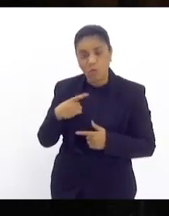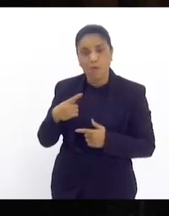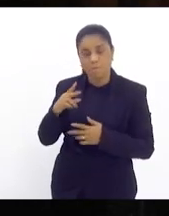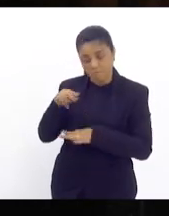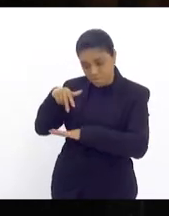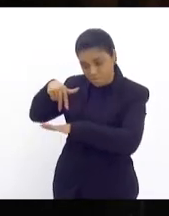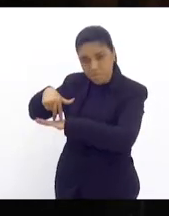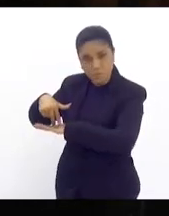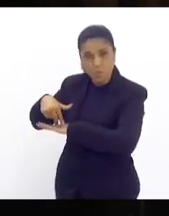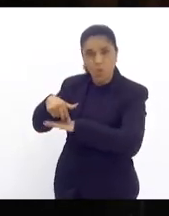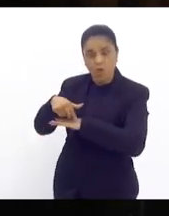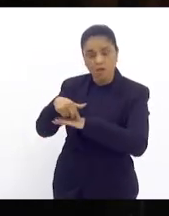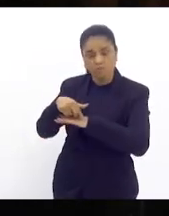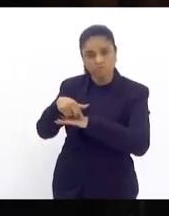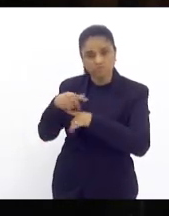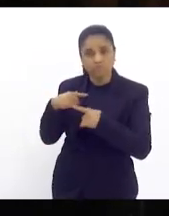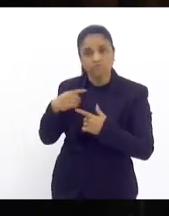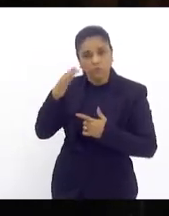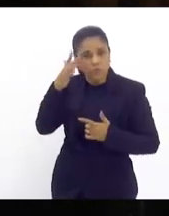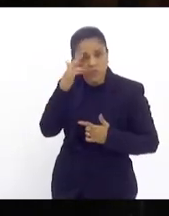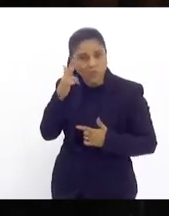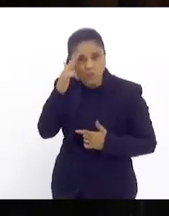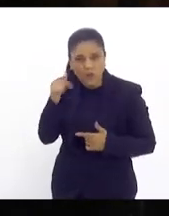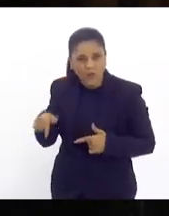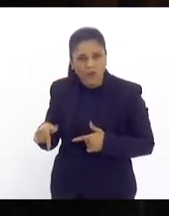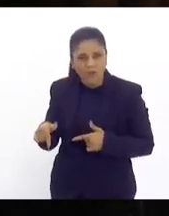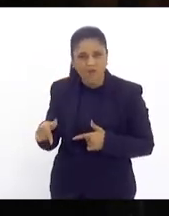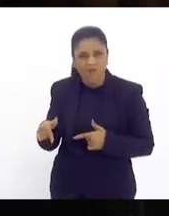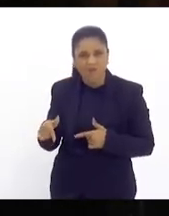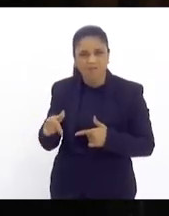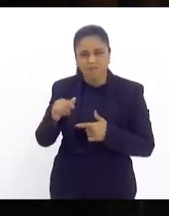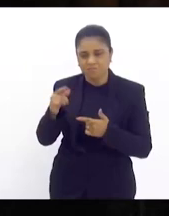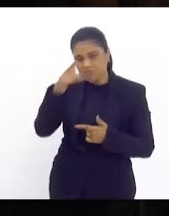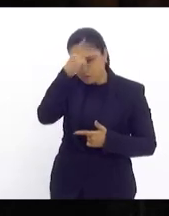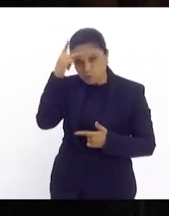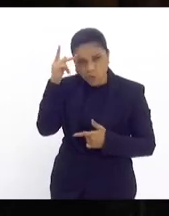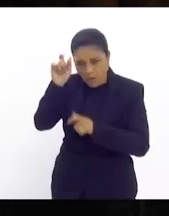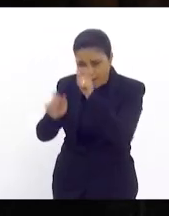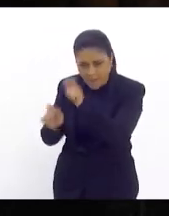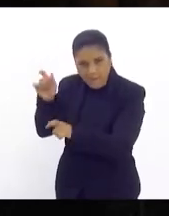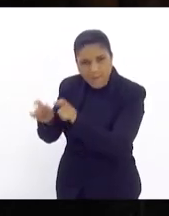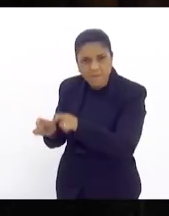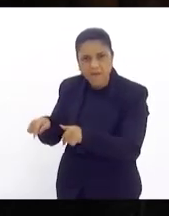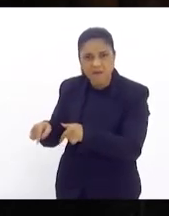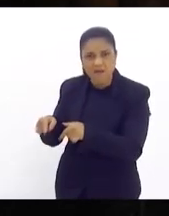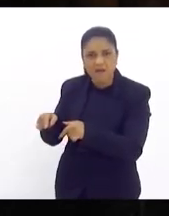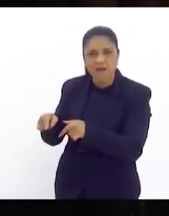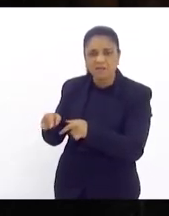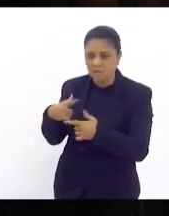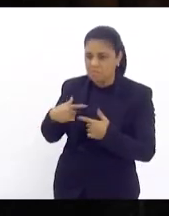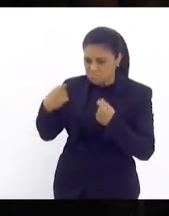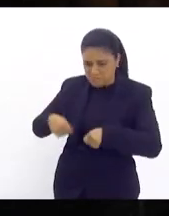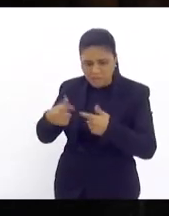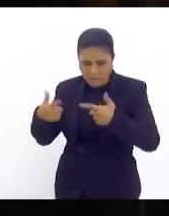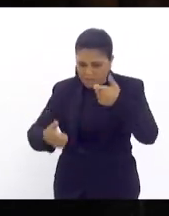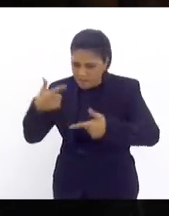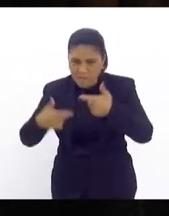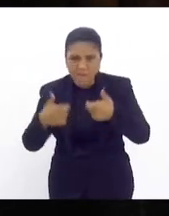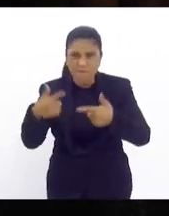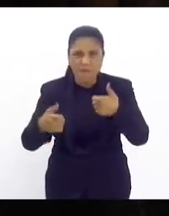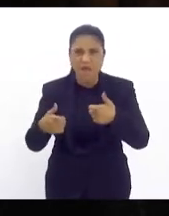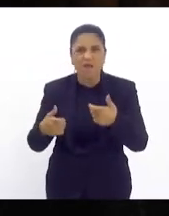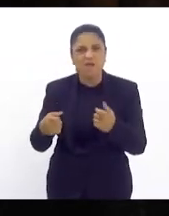absurda é a gente achar natural que todo dia dentro das favelas as pessoas têm que viver sobre o sangue sobre a possibilidade de